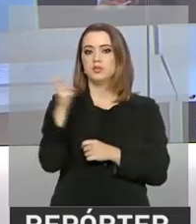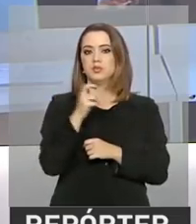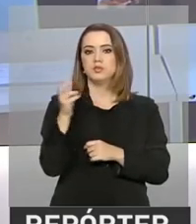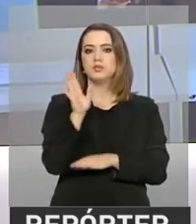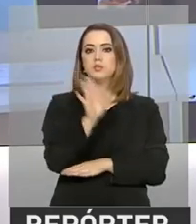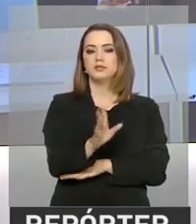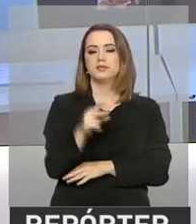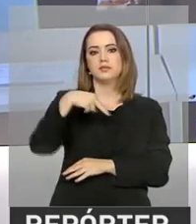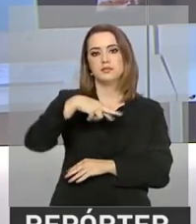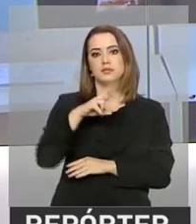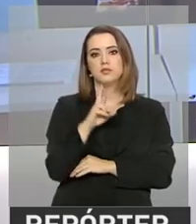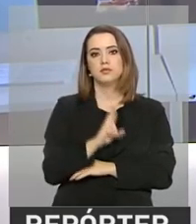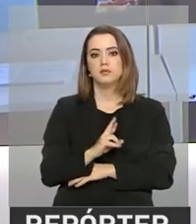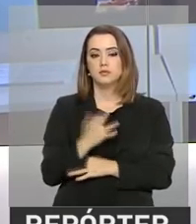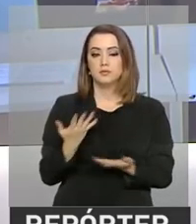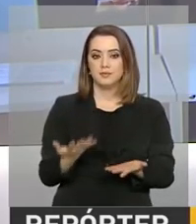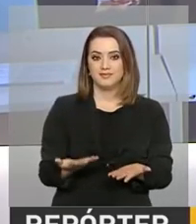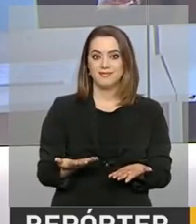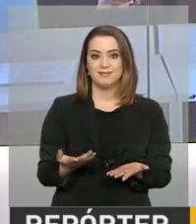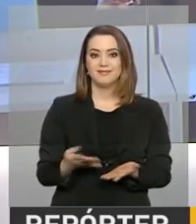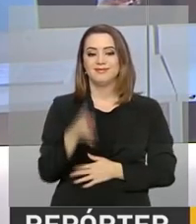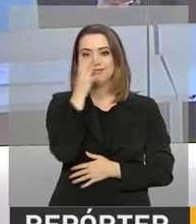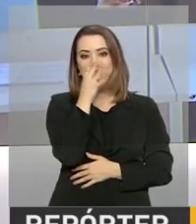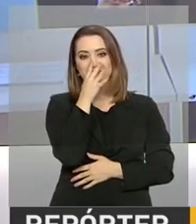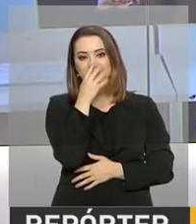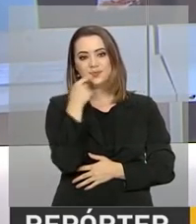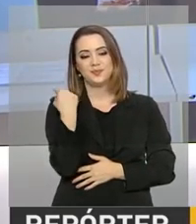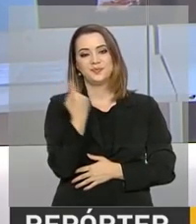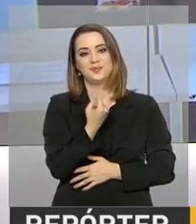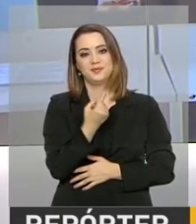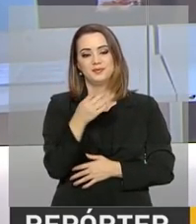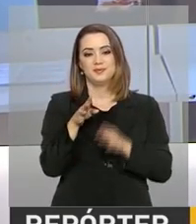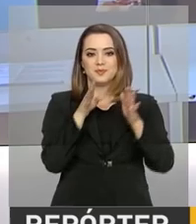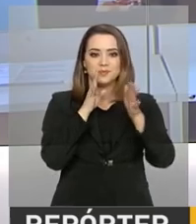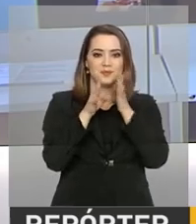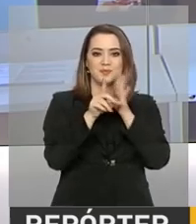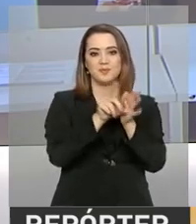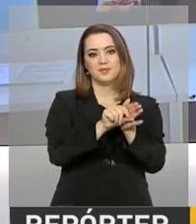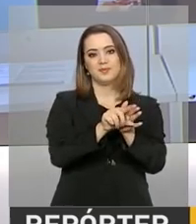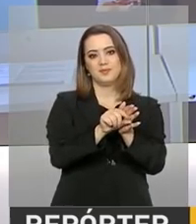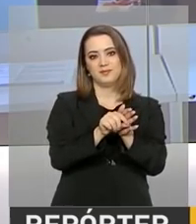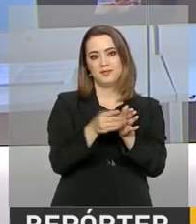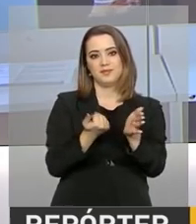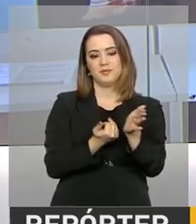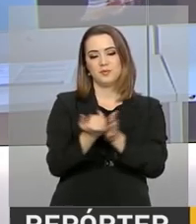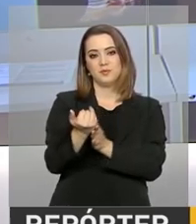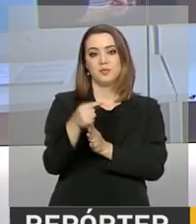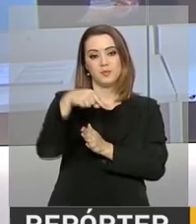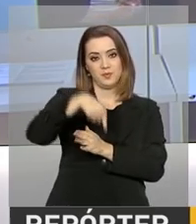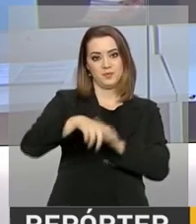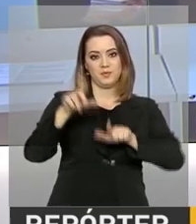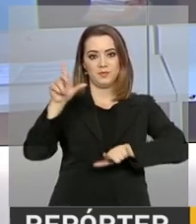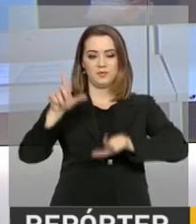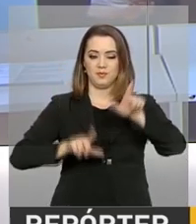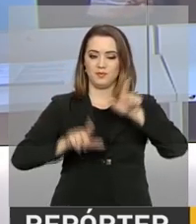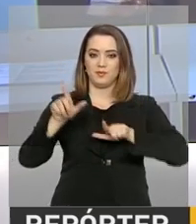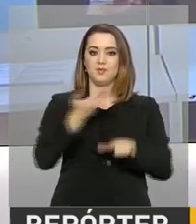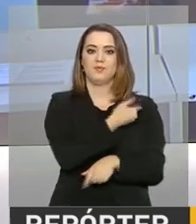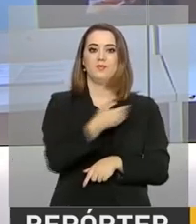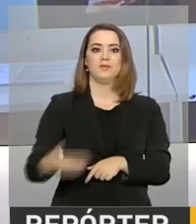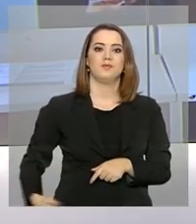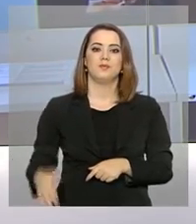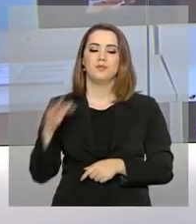tarde na próxima edição do NBR acompanhe também as novidades em nossas redes sociais e você continue com a gente aqui na